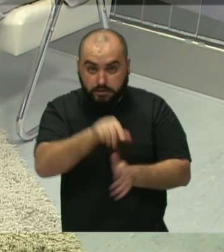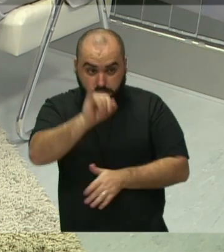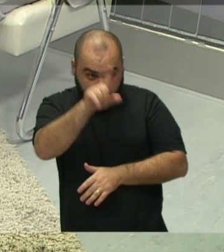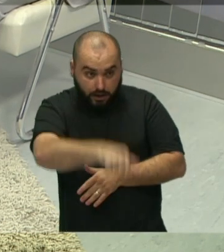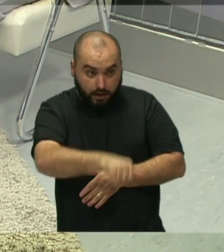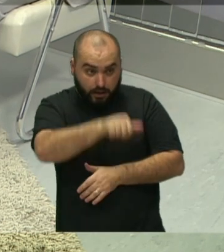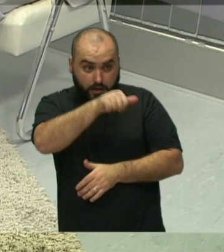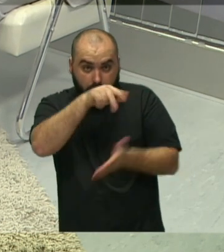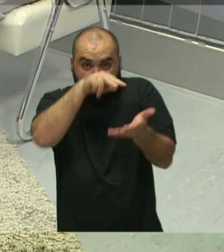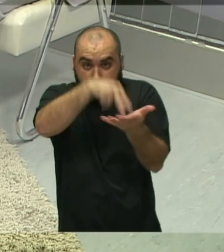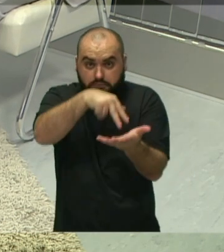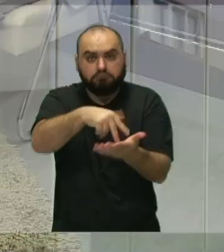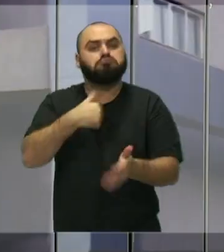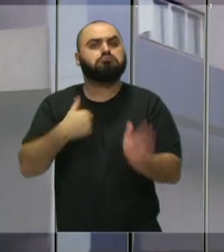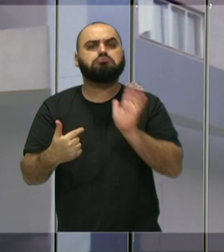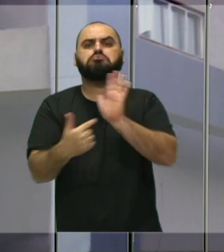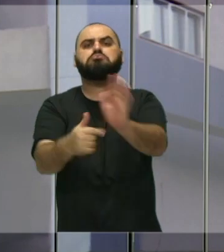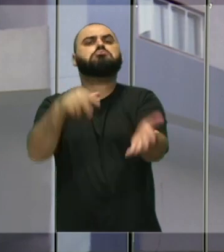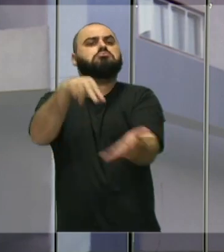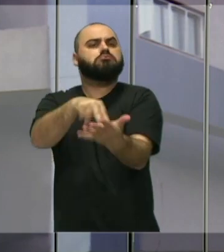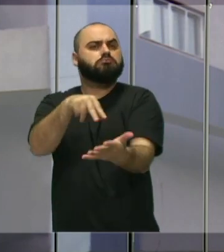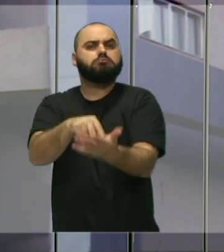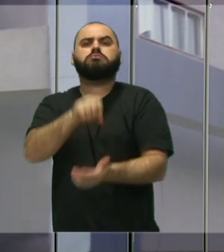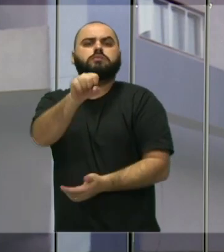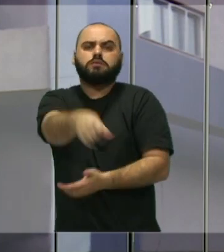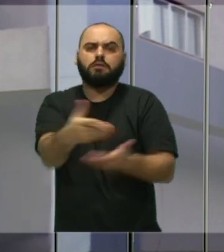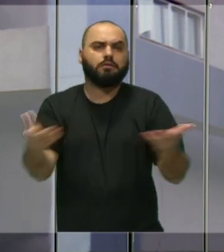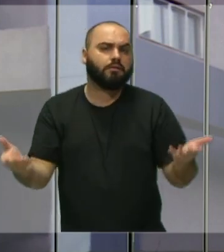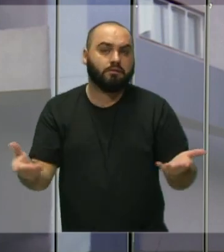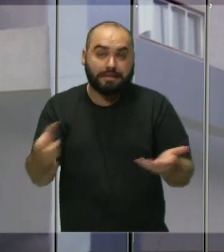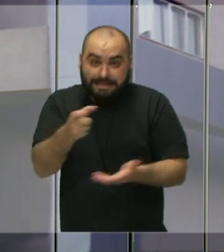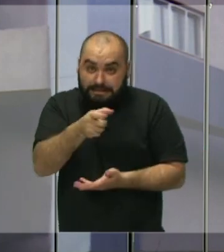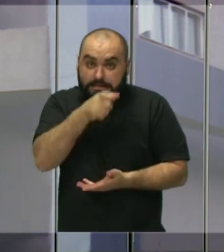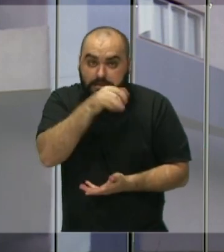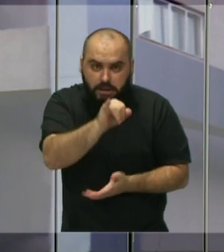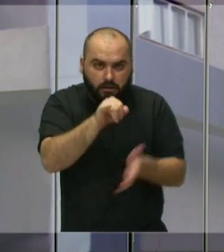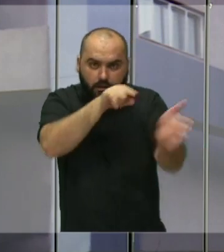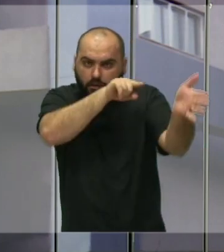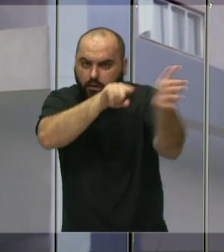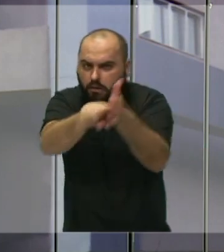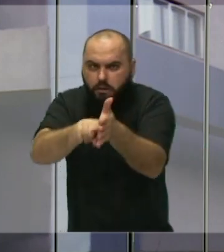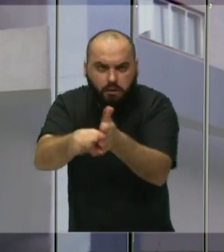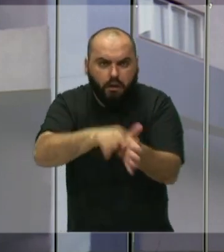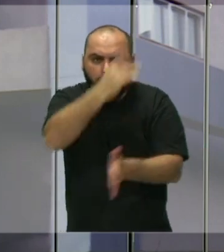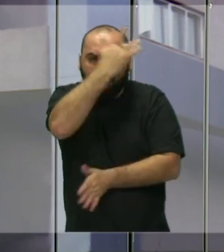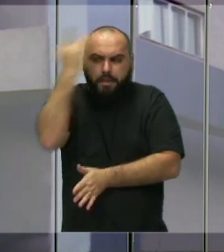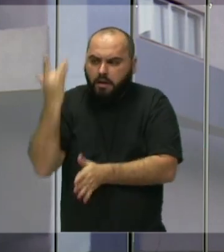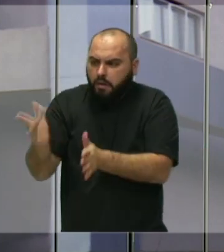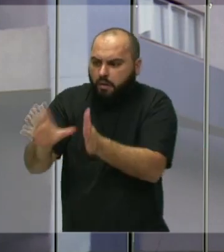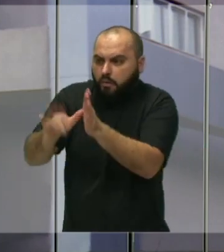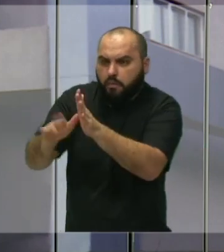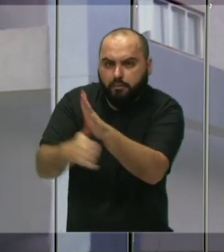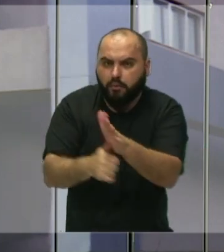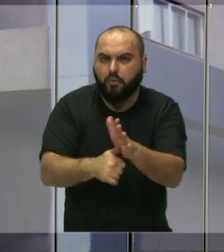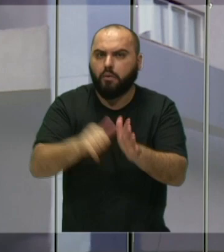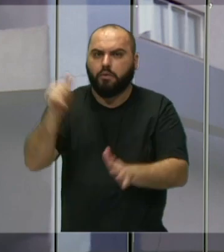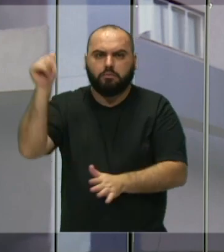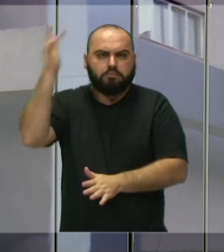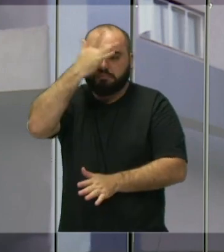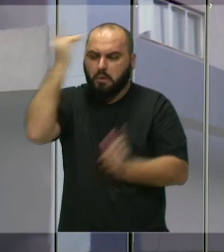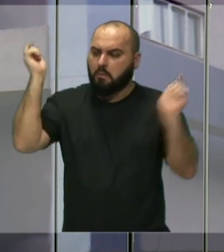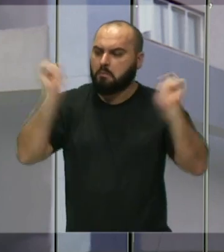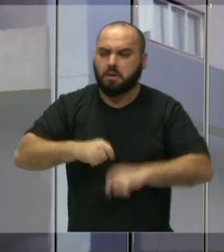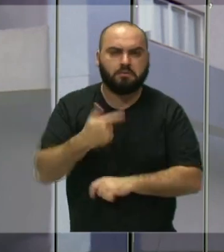fazendo então. Se fazer palanque é você apurar quem roubou, quem agiu com má fé, quem é incompetente,